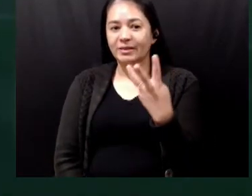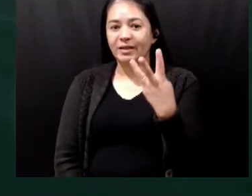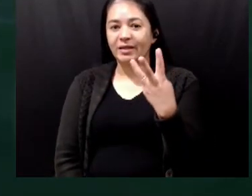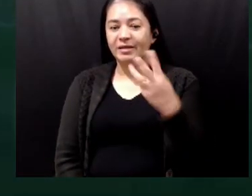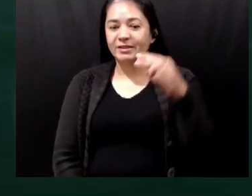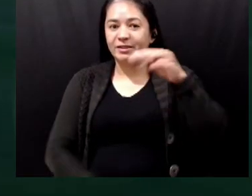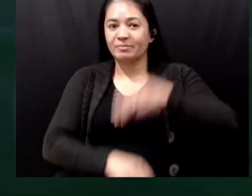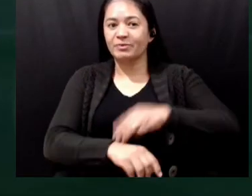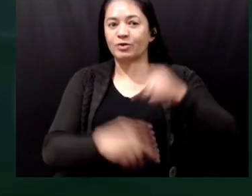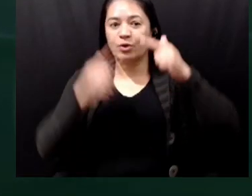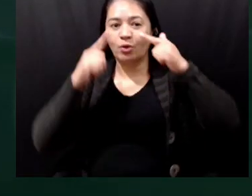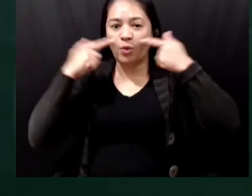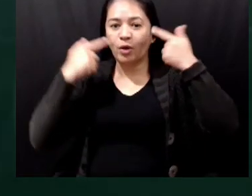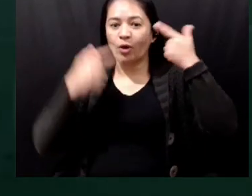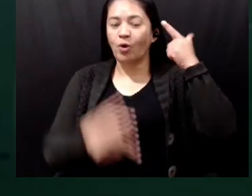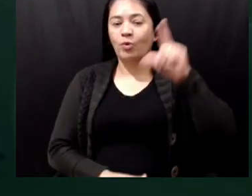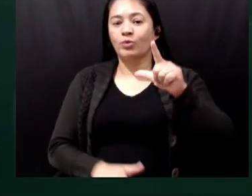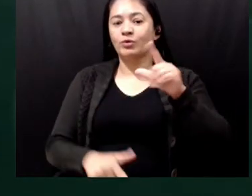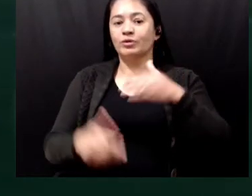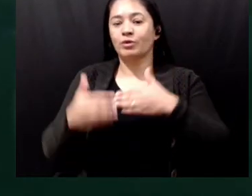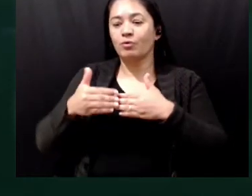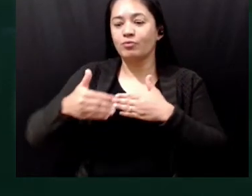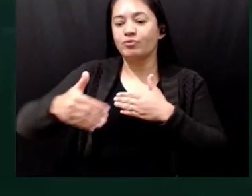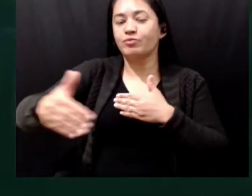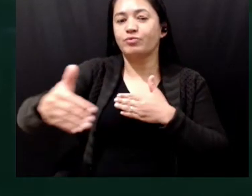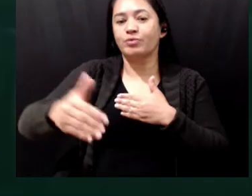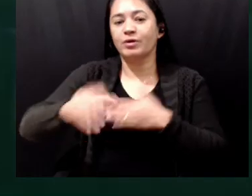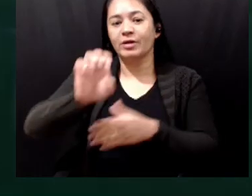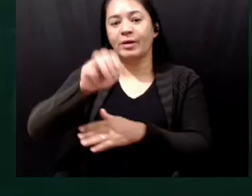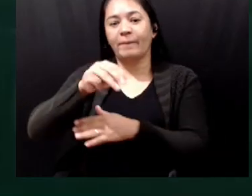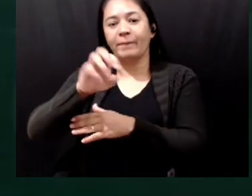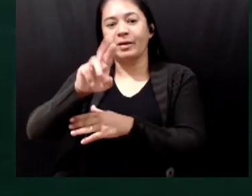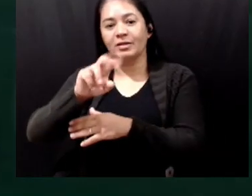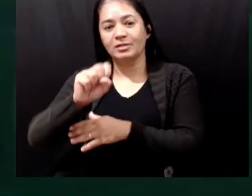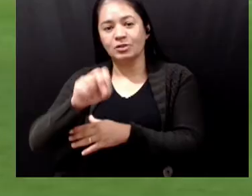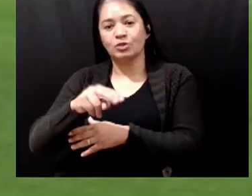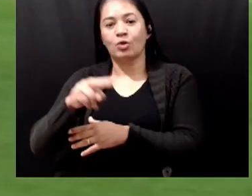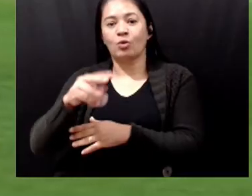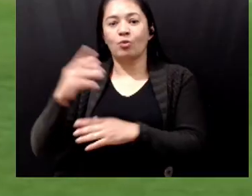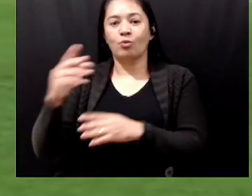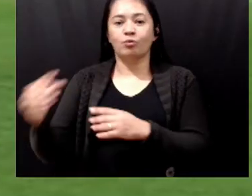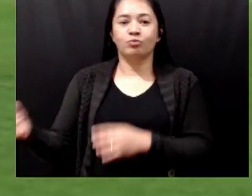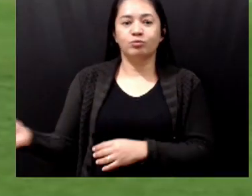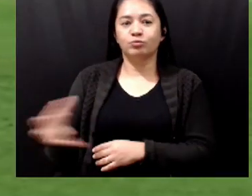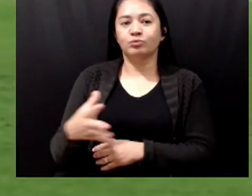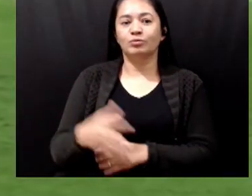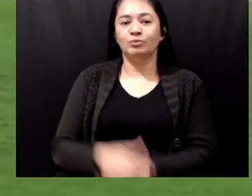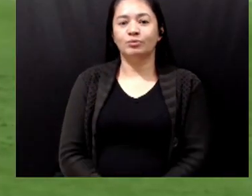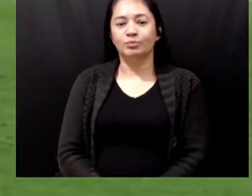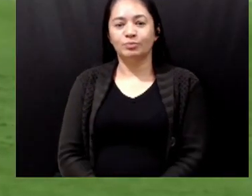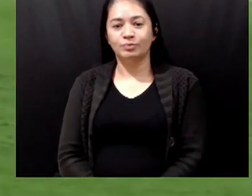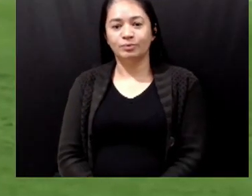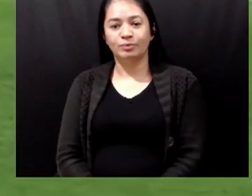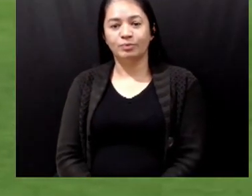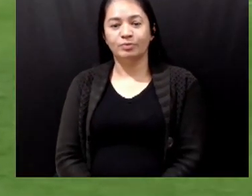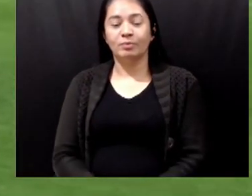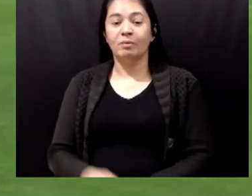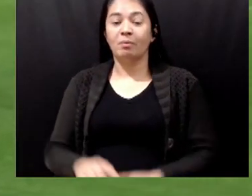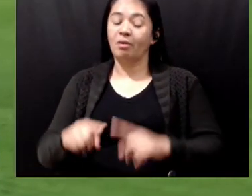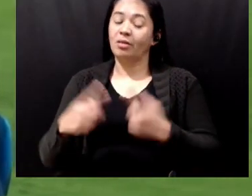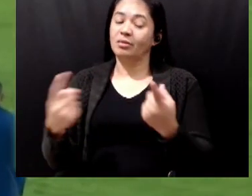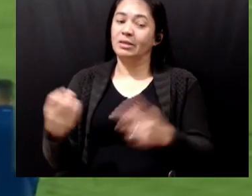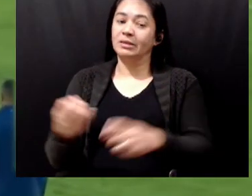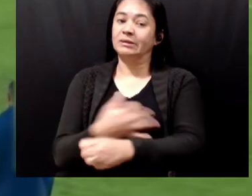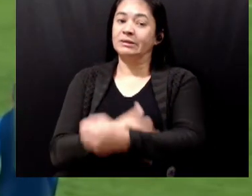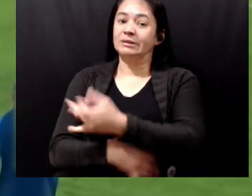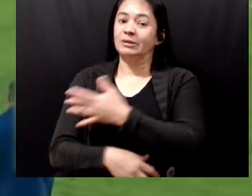do meio-campo, Emerson cruzou e Cicinho jogou por cima. As emoções ficaram mesmo para o